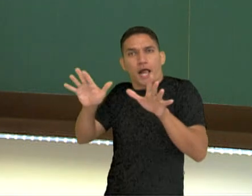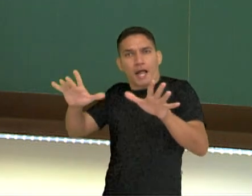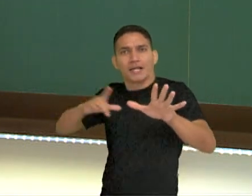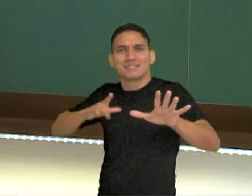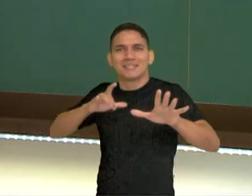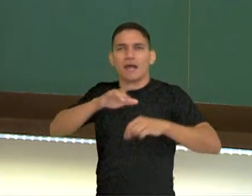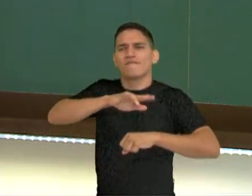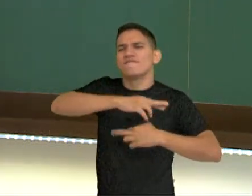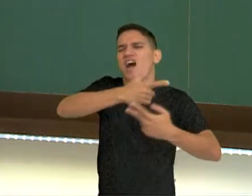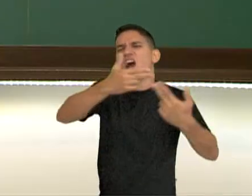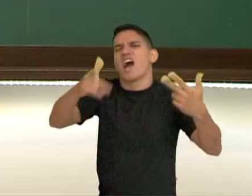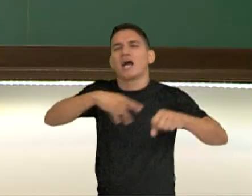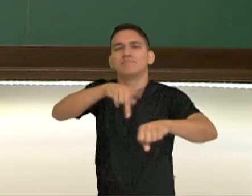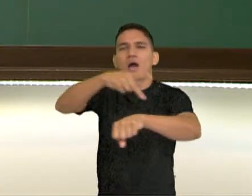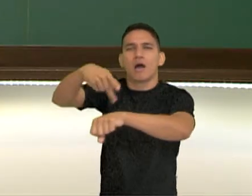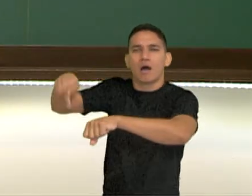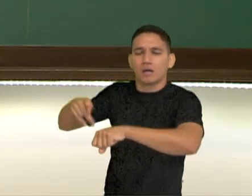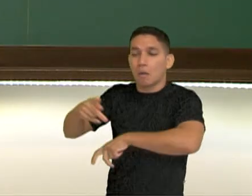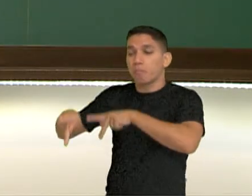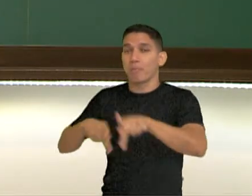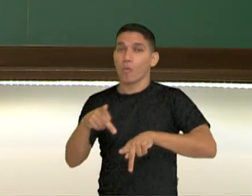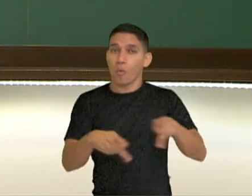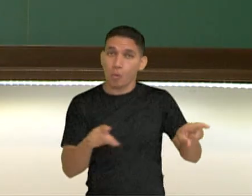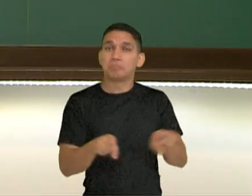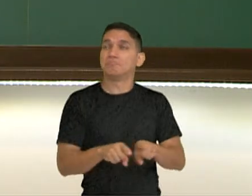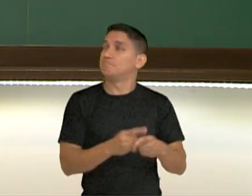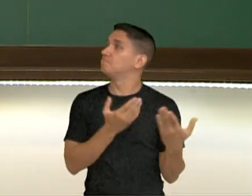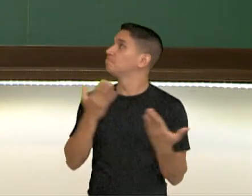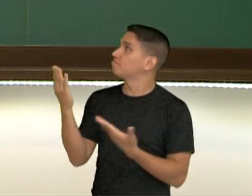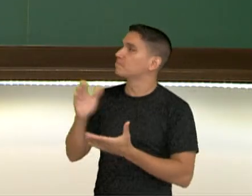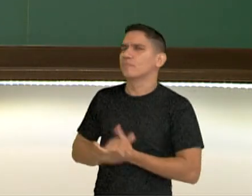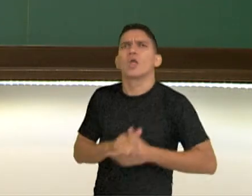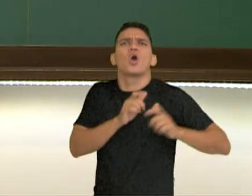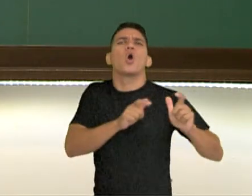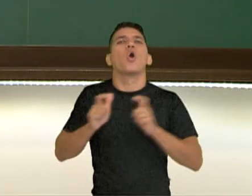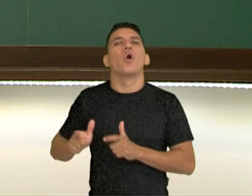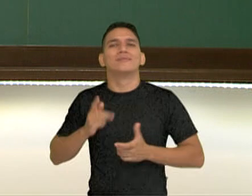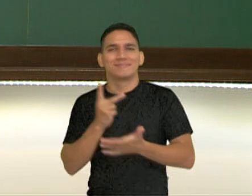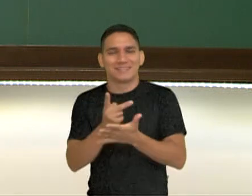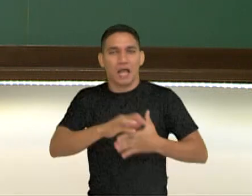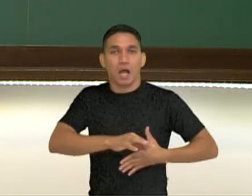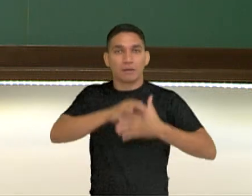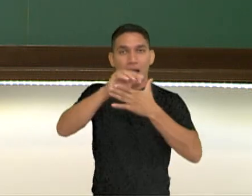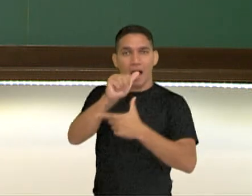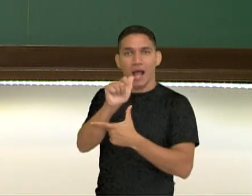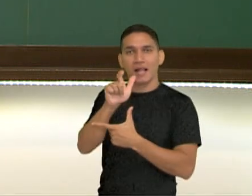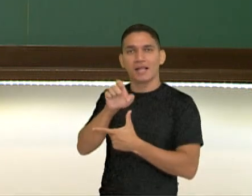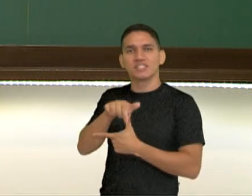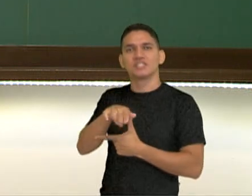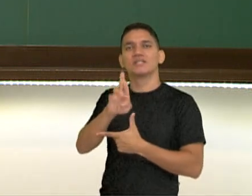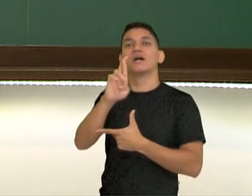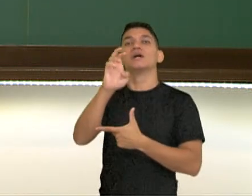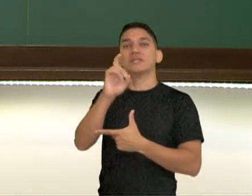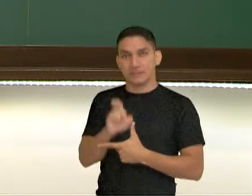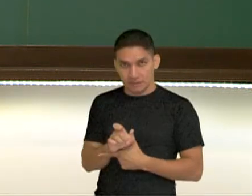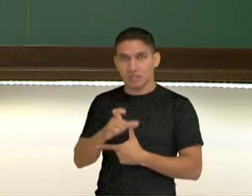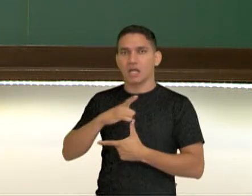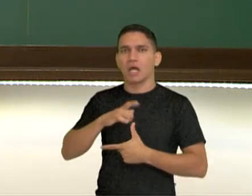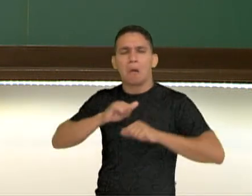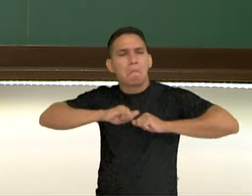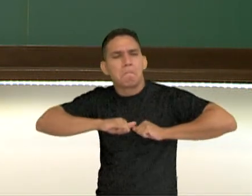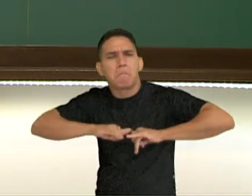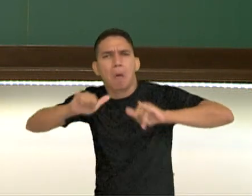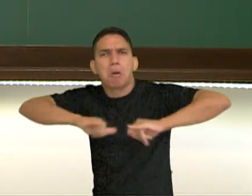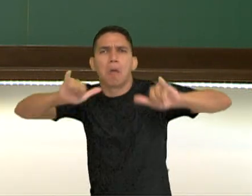Egito, englobando vários outros povos e países. Por onde Alexandre passou, Alexandre divulgou a cultura, que a gente chama